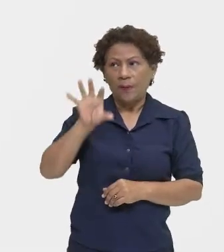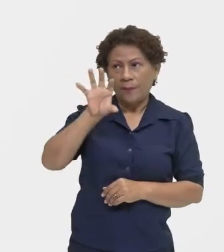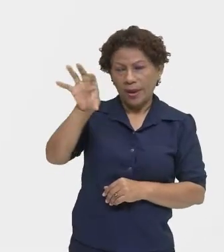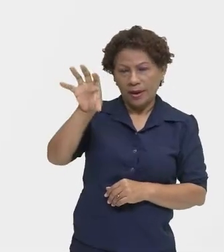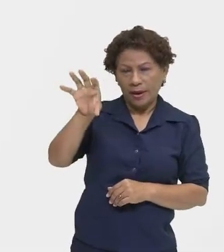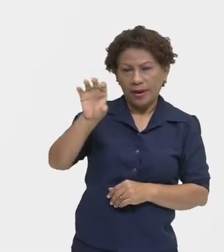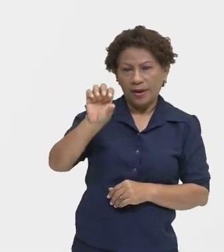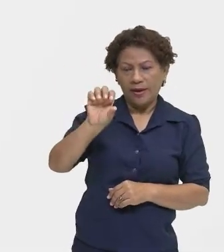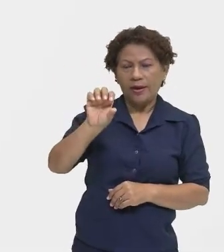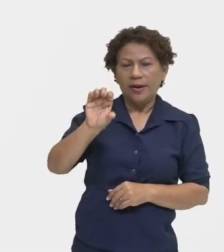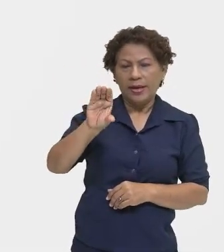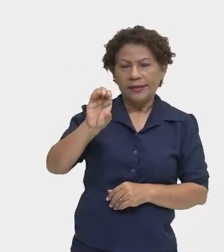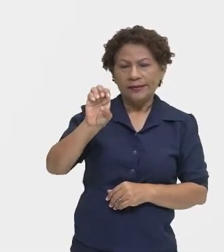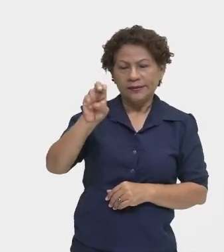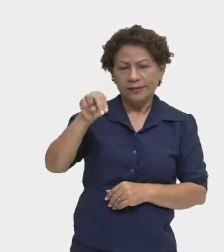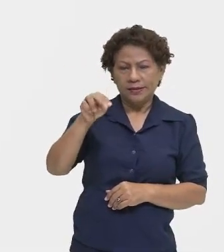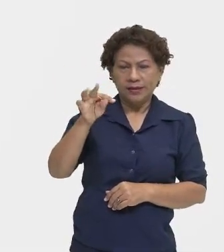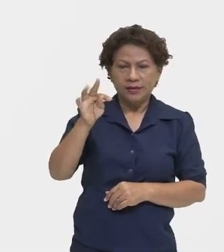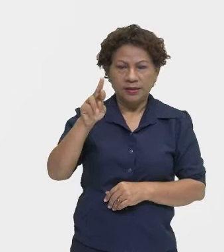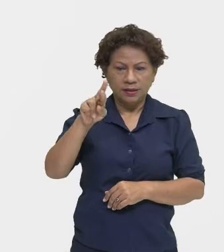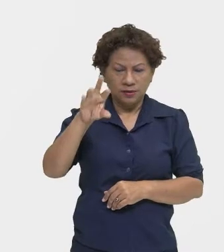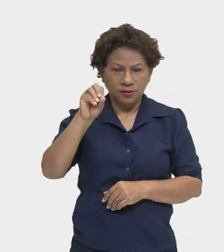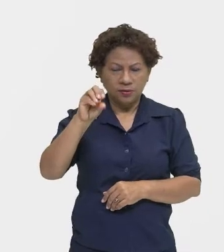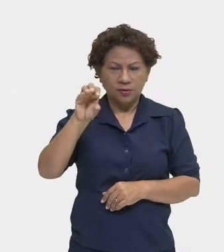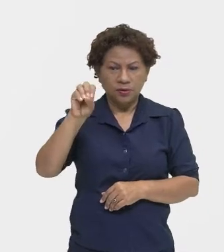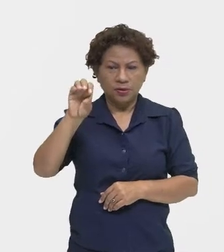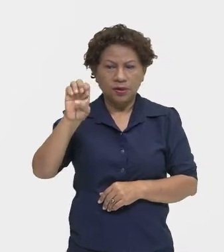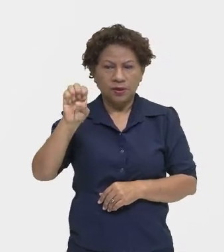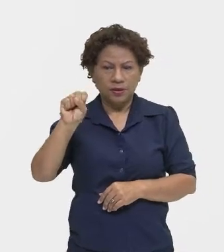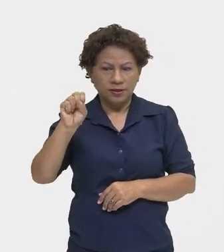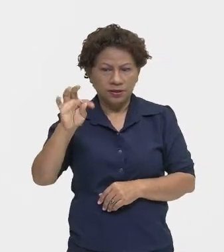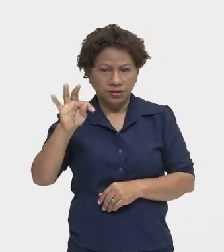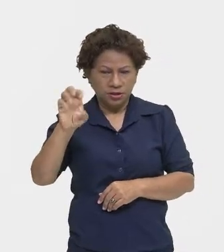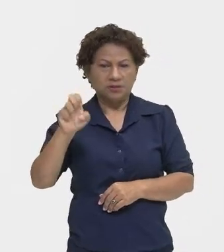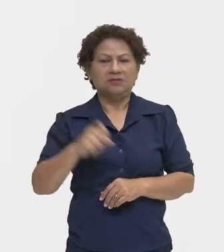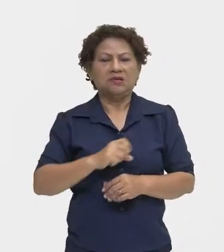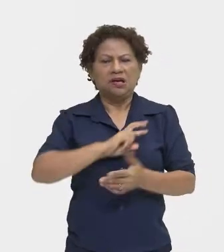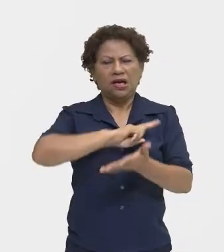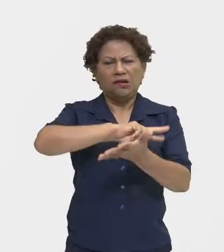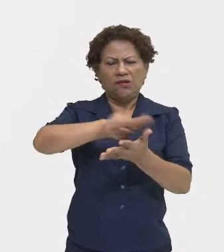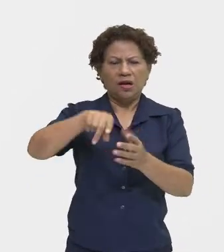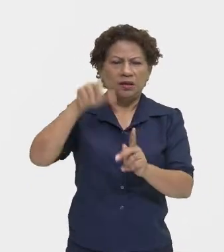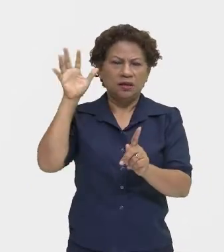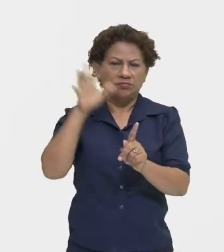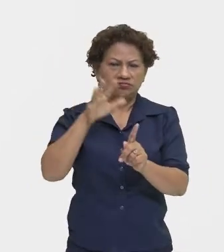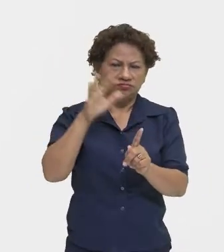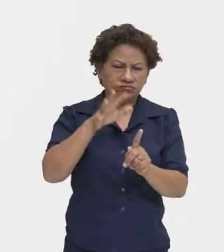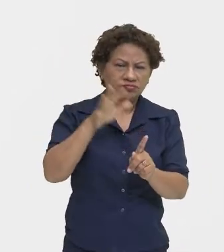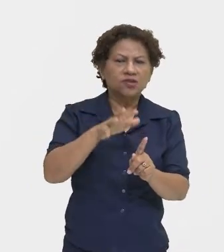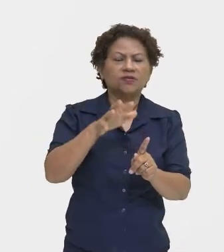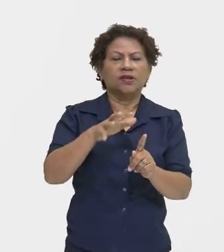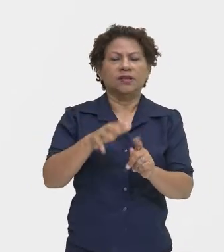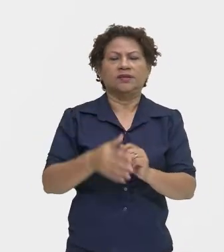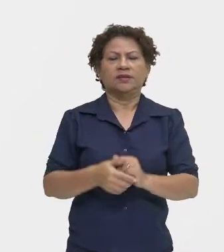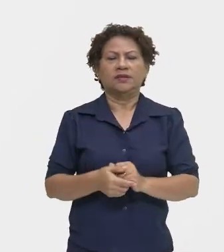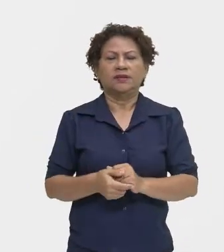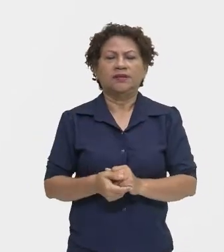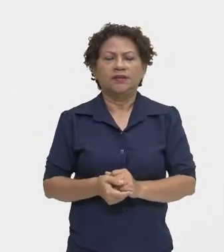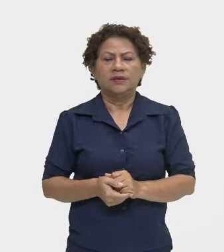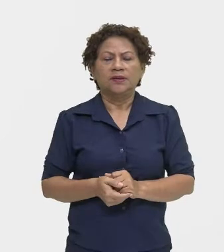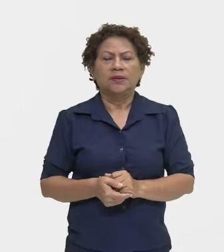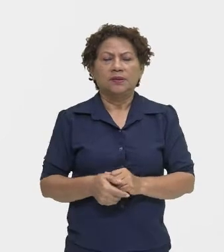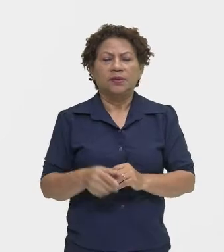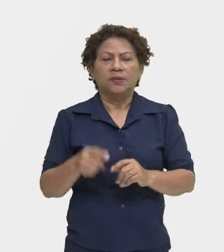região Centro-Oeste é composto por várias influências, por ser, né, uma localização que faz fronteira